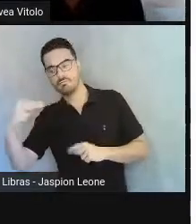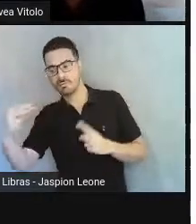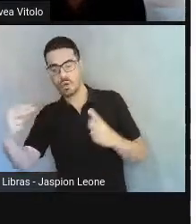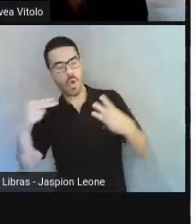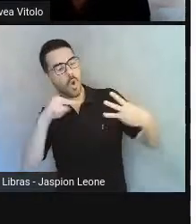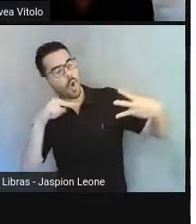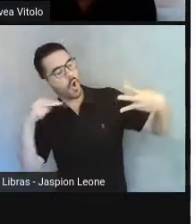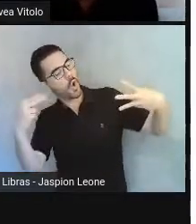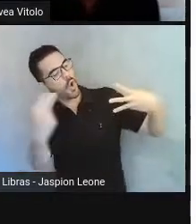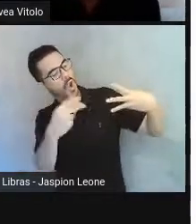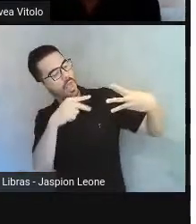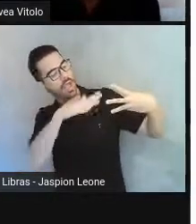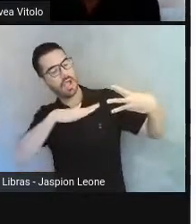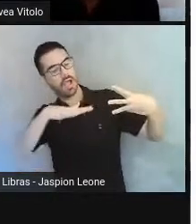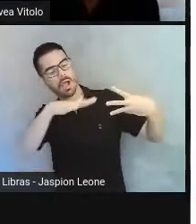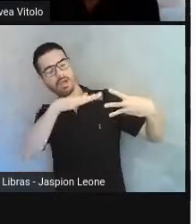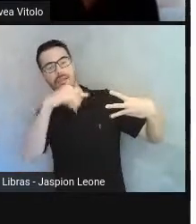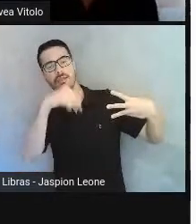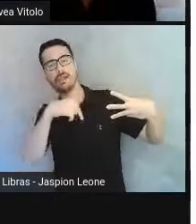poderes aí nesse campo temático.